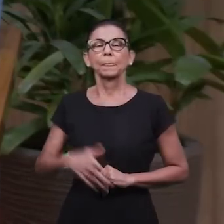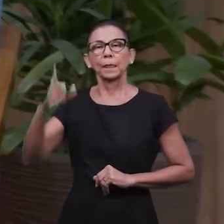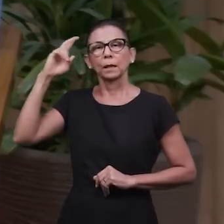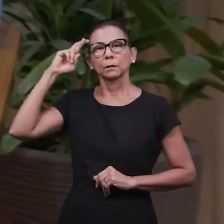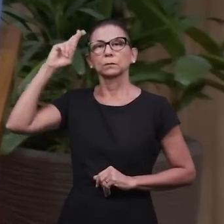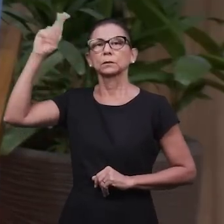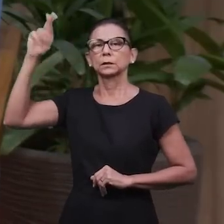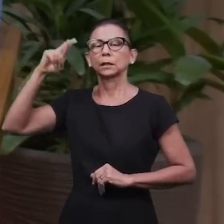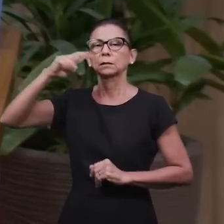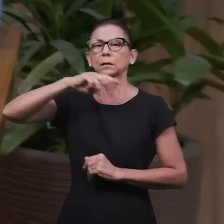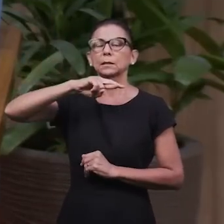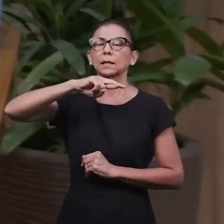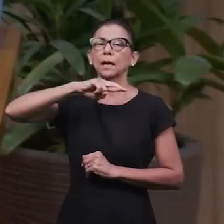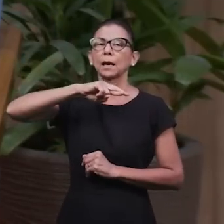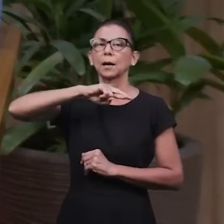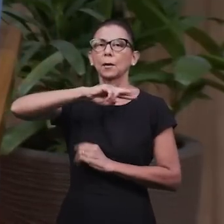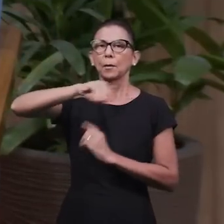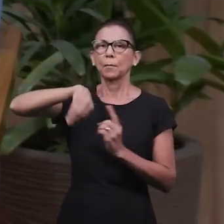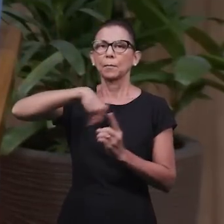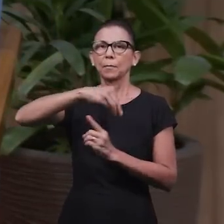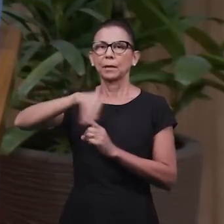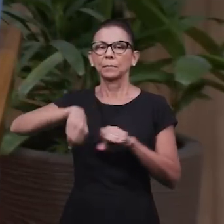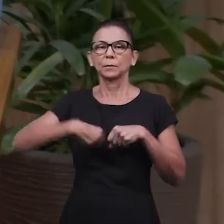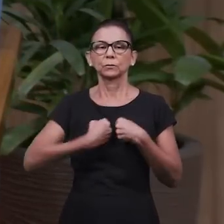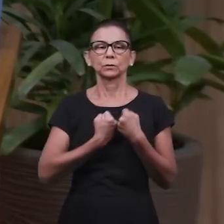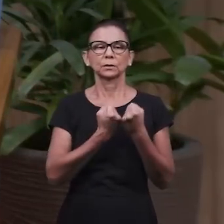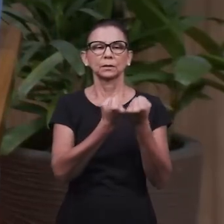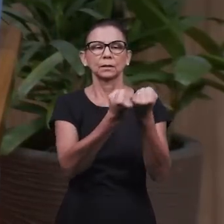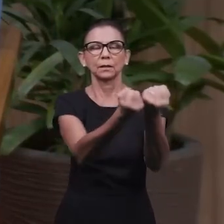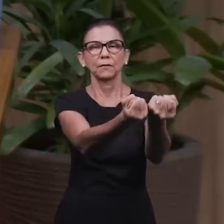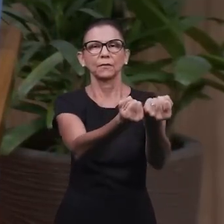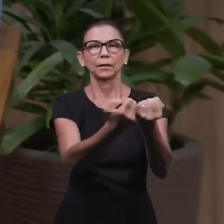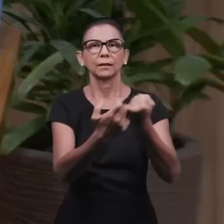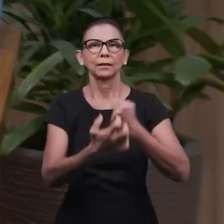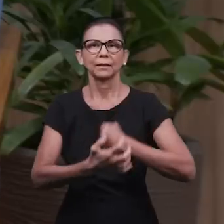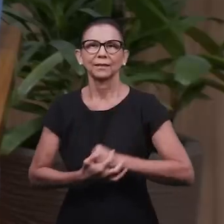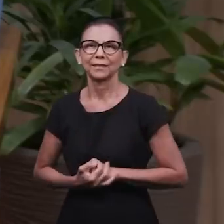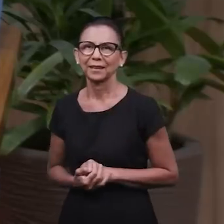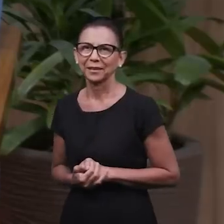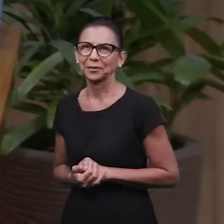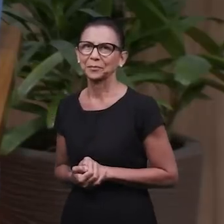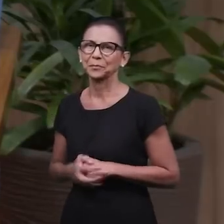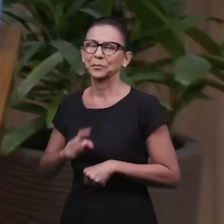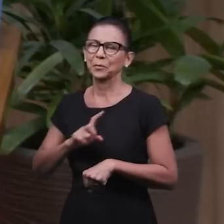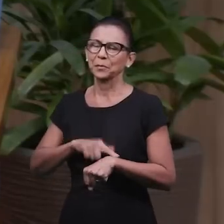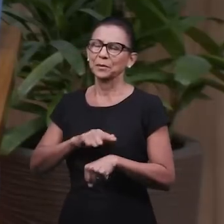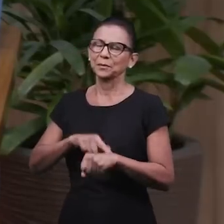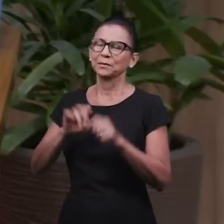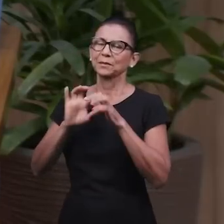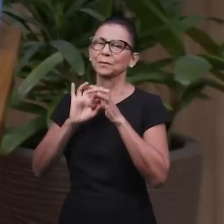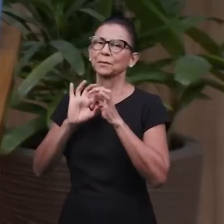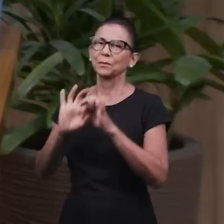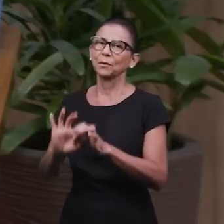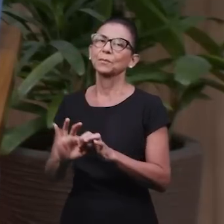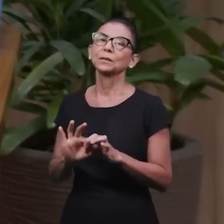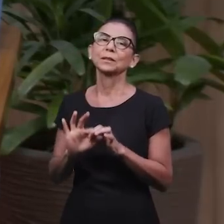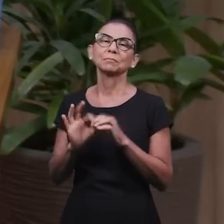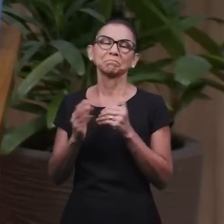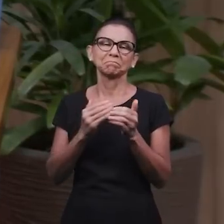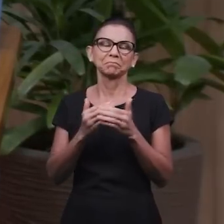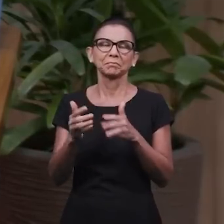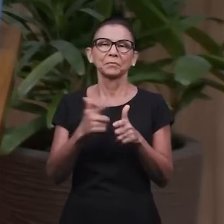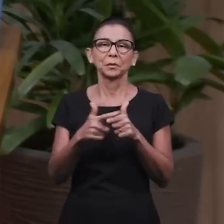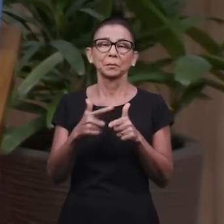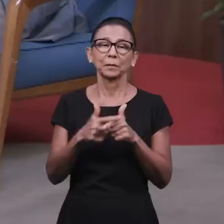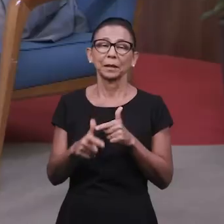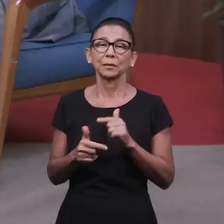vitória, né, desde que nós estejamos em comunhão. Na comunhão, o Senhor nos preserva dos problemas que vêm de longe, dos problemas que às vezes vêm de